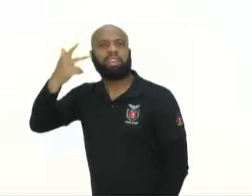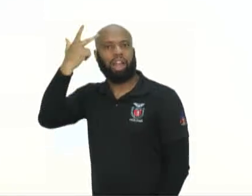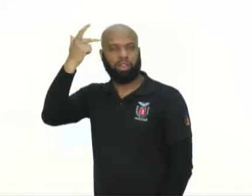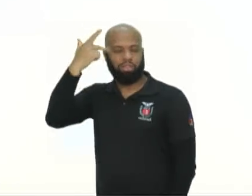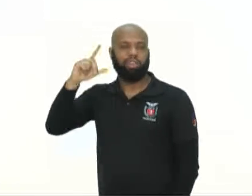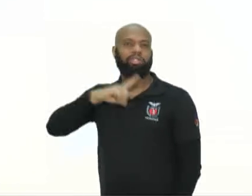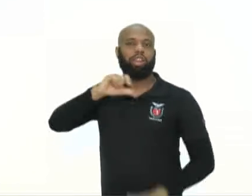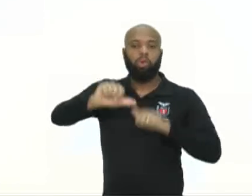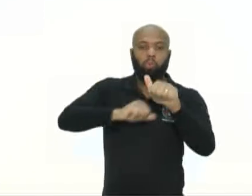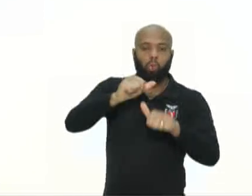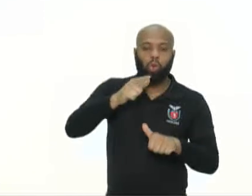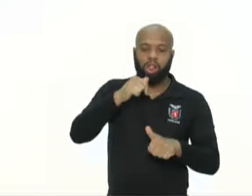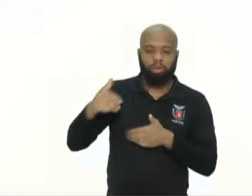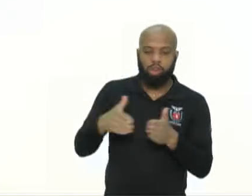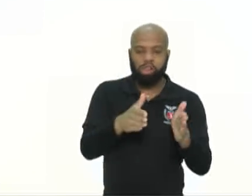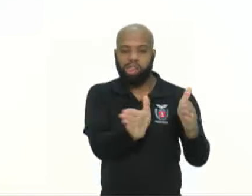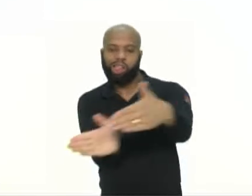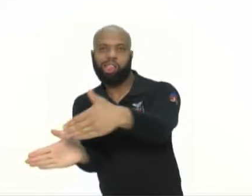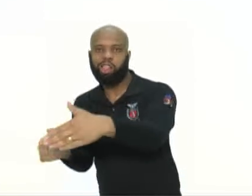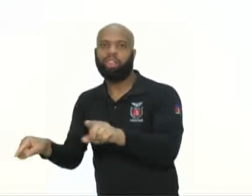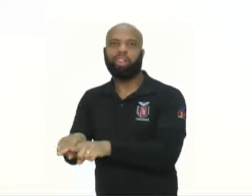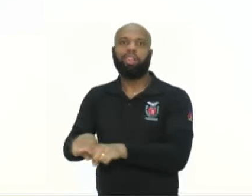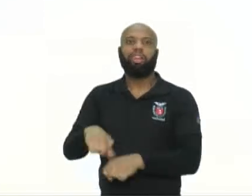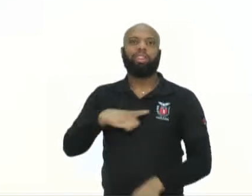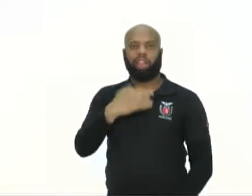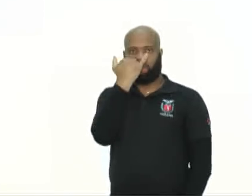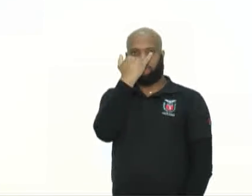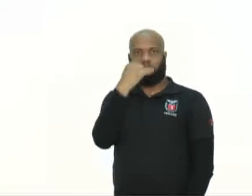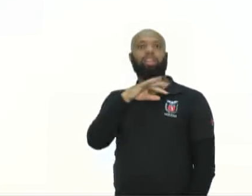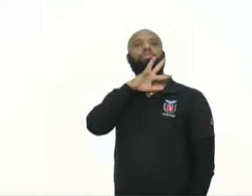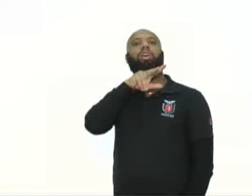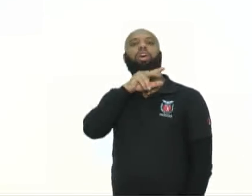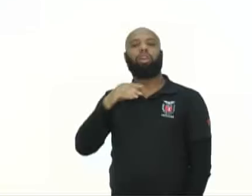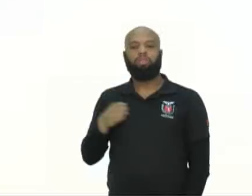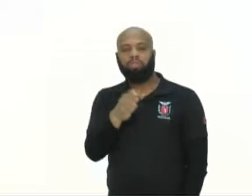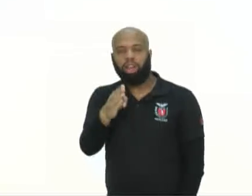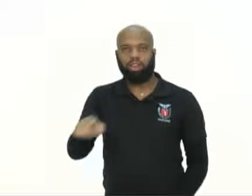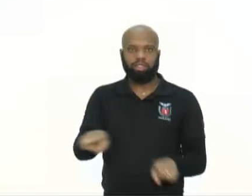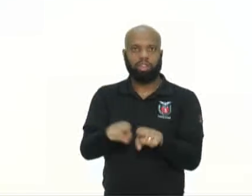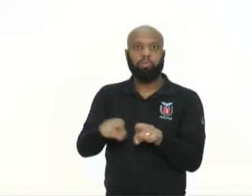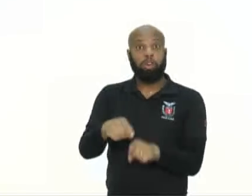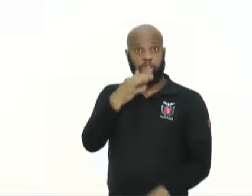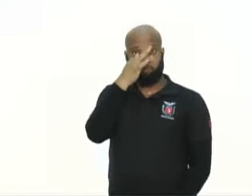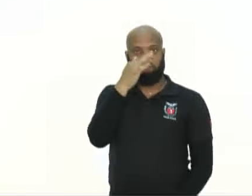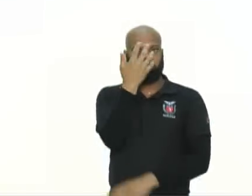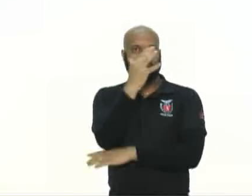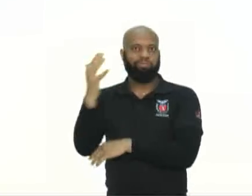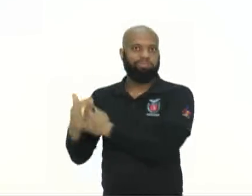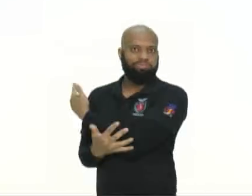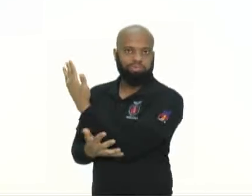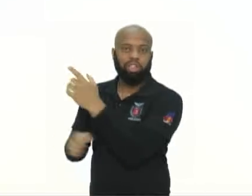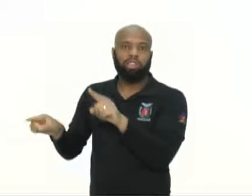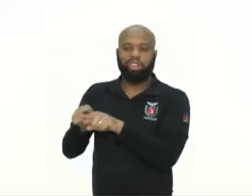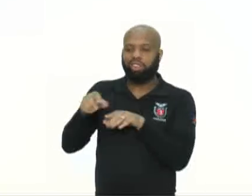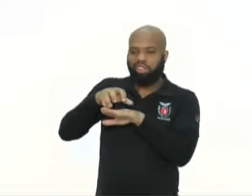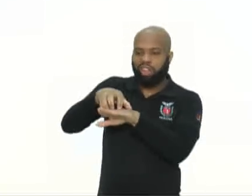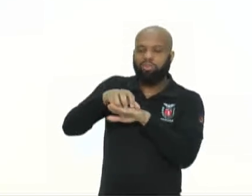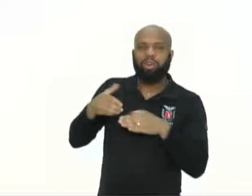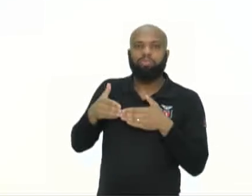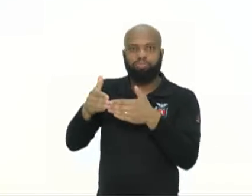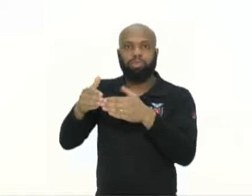natural. Muda o escoamento natural do rio, afeta a fauna e a flora, afeta o transporte, isola comunidades